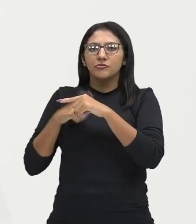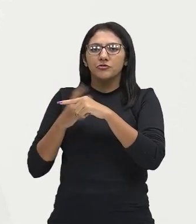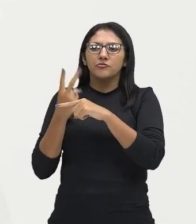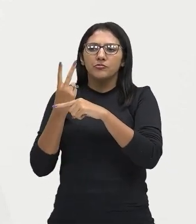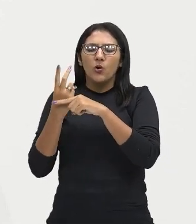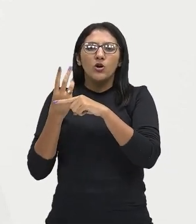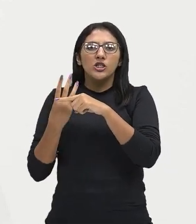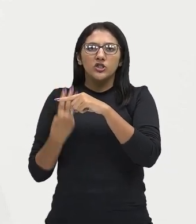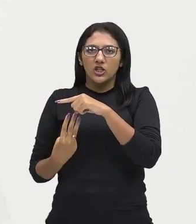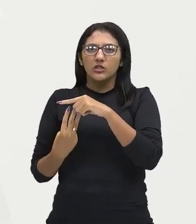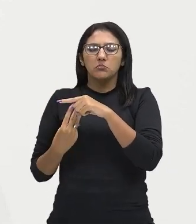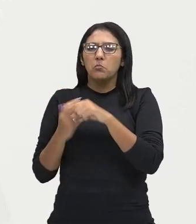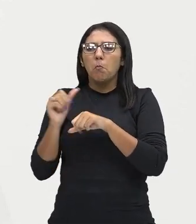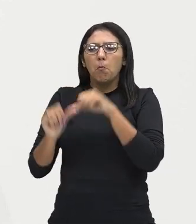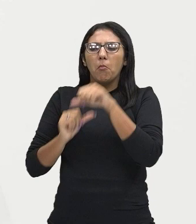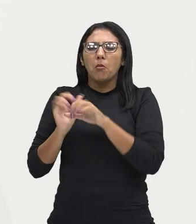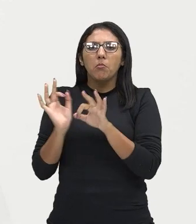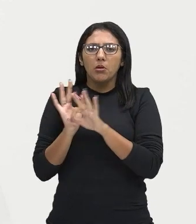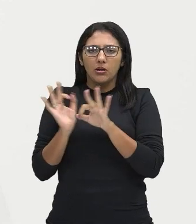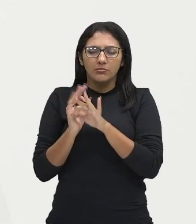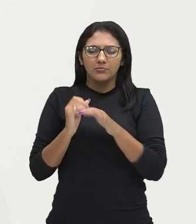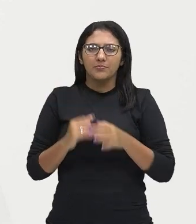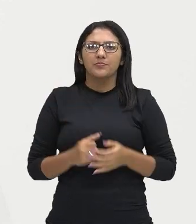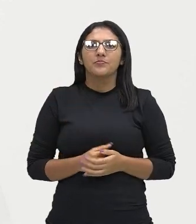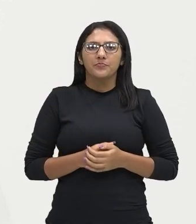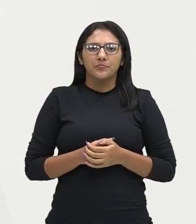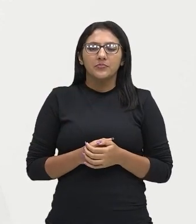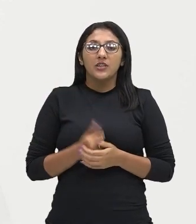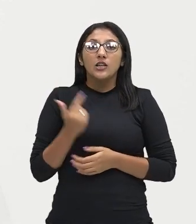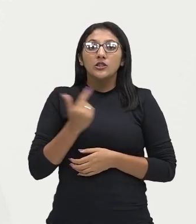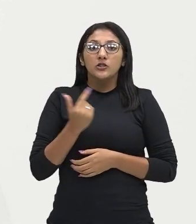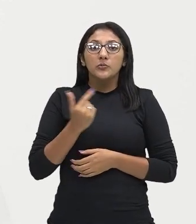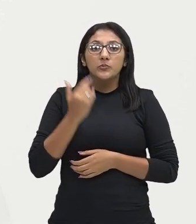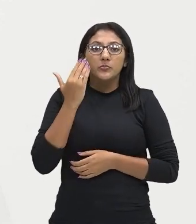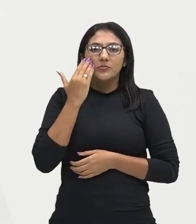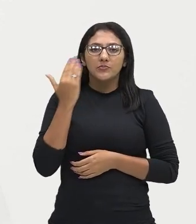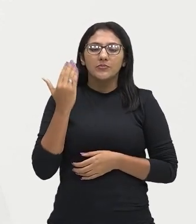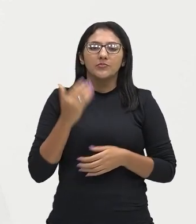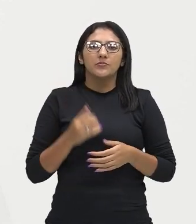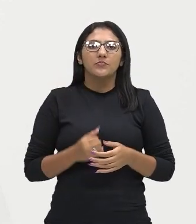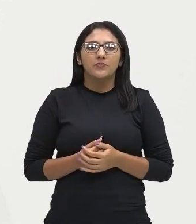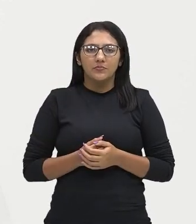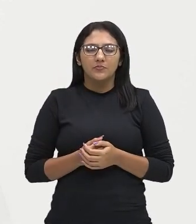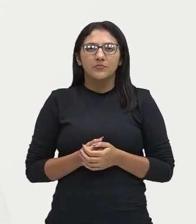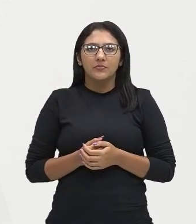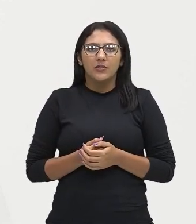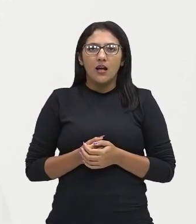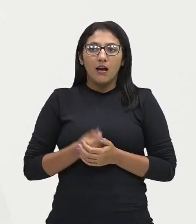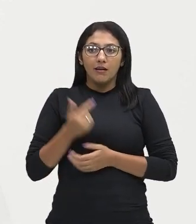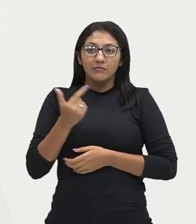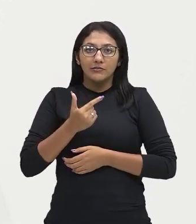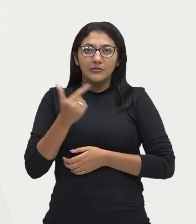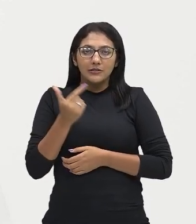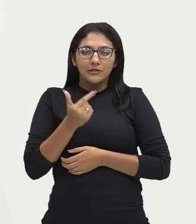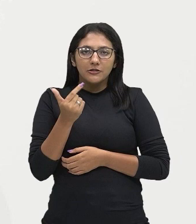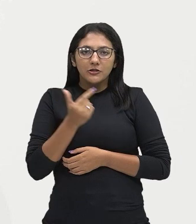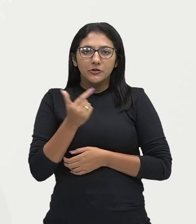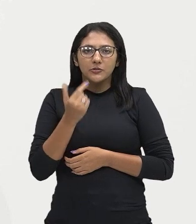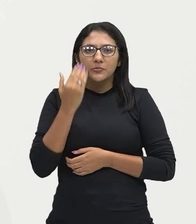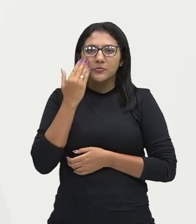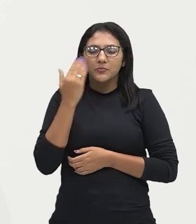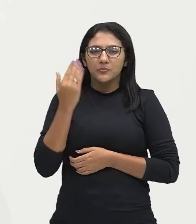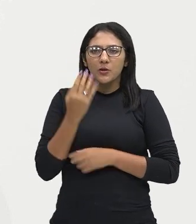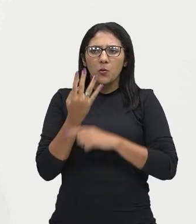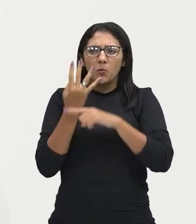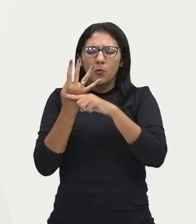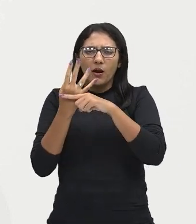sem mudar nada. Segunda regra. Vamos lá, ó. Inverte a segunda parte. Então, a